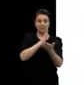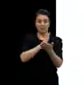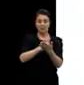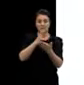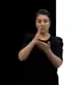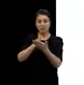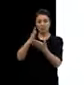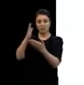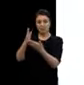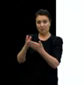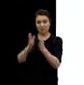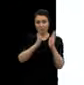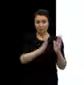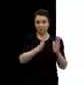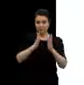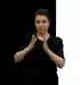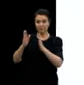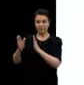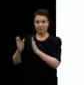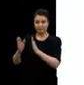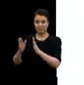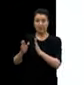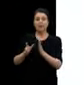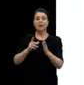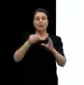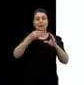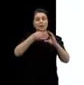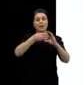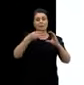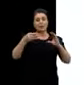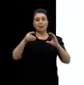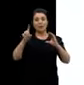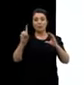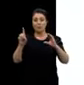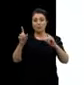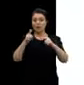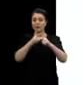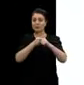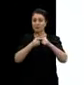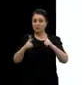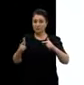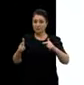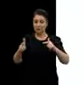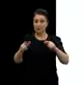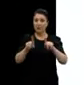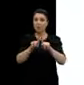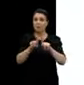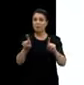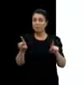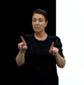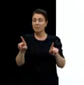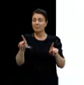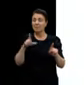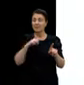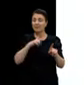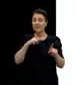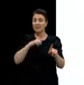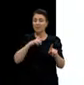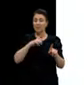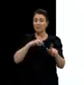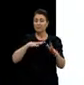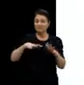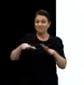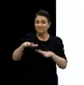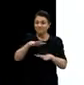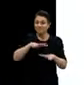G2. Ao longo desse período, então, a célula não está se dividindo, mas acontece uma intensa atividade